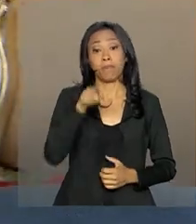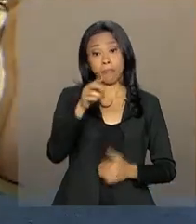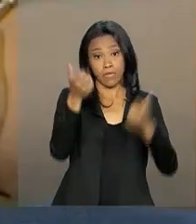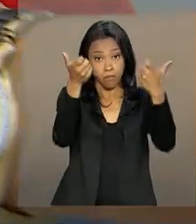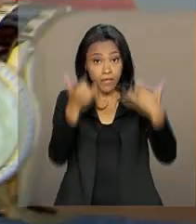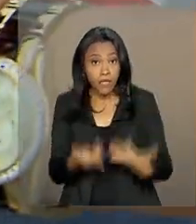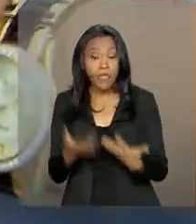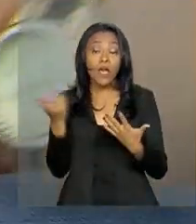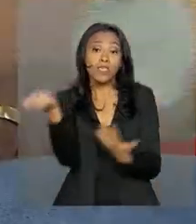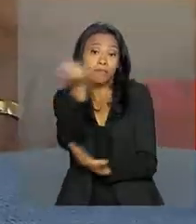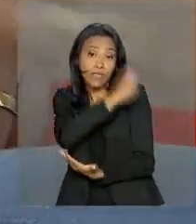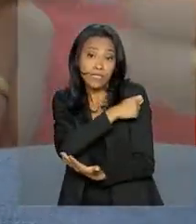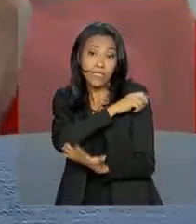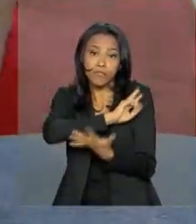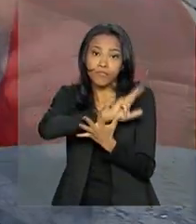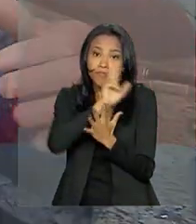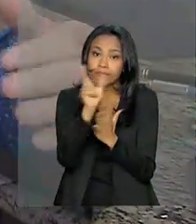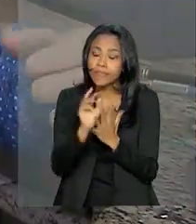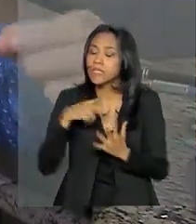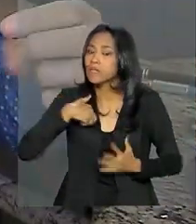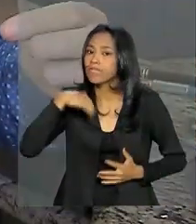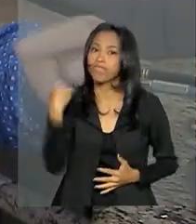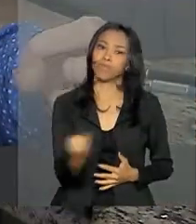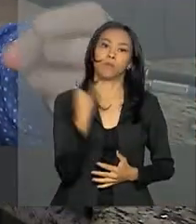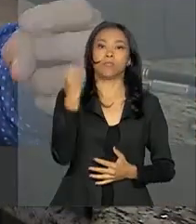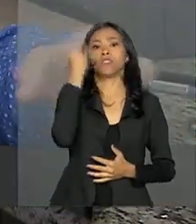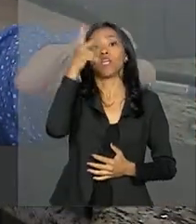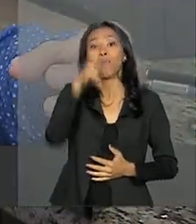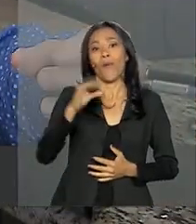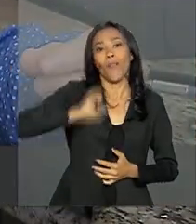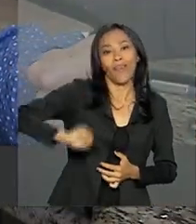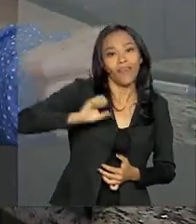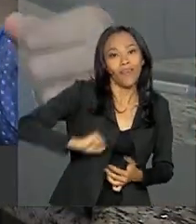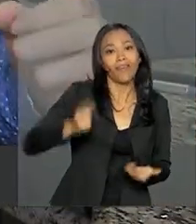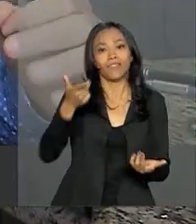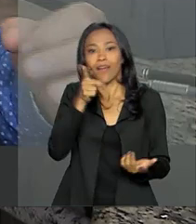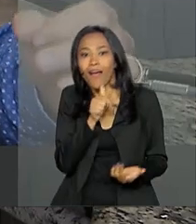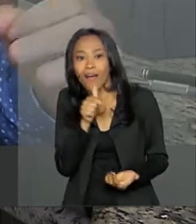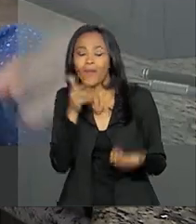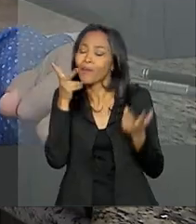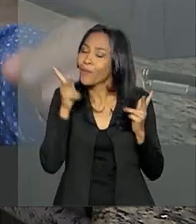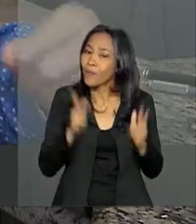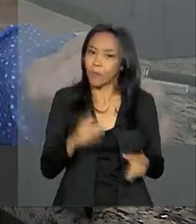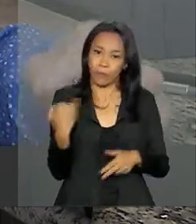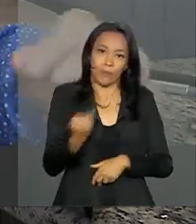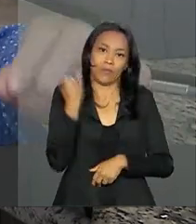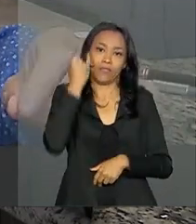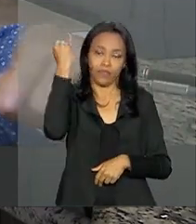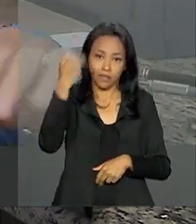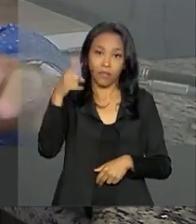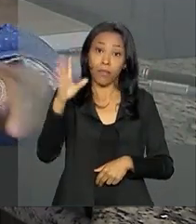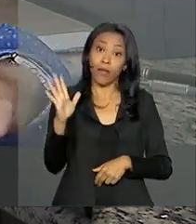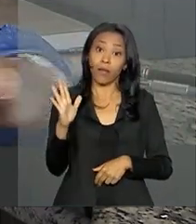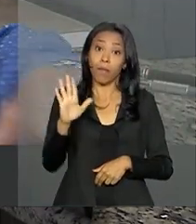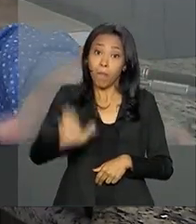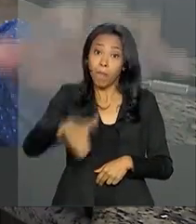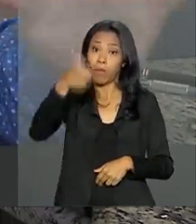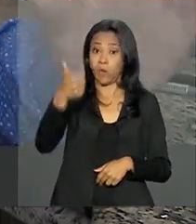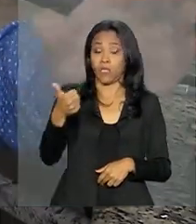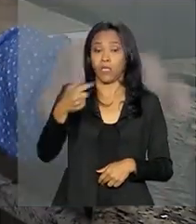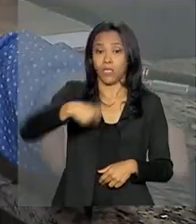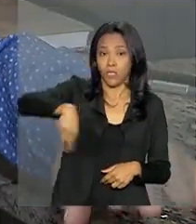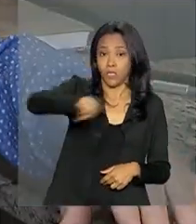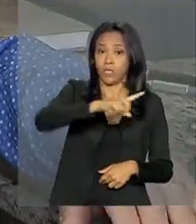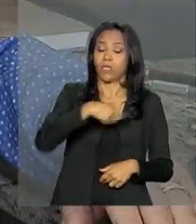vacinas, elas são fundamentais. Elas são, junto com leite materno e água potável, a principal razão da gente ter melhoria assim,